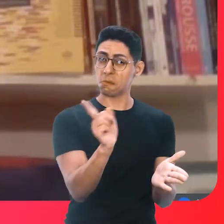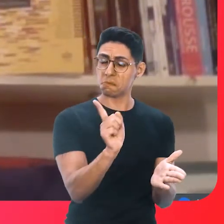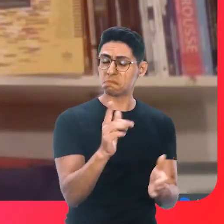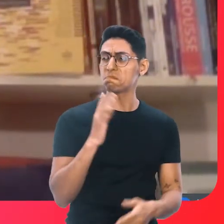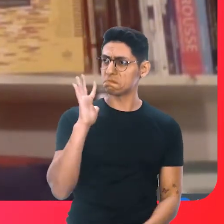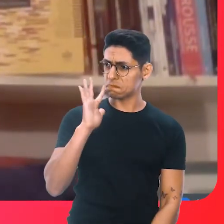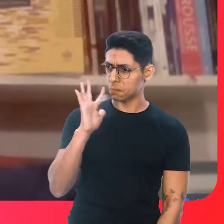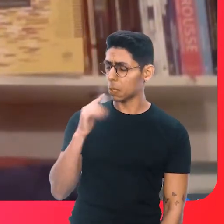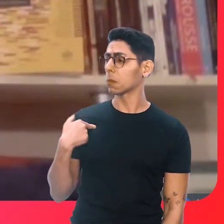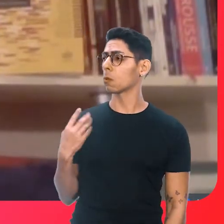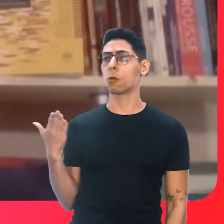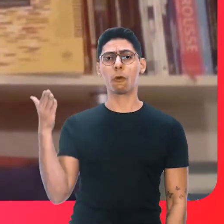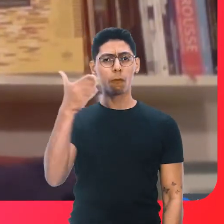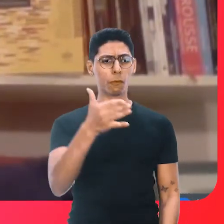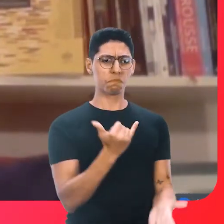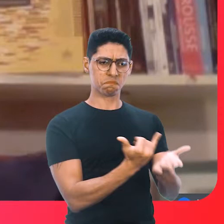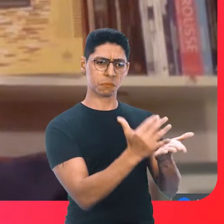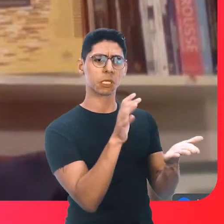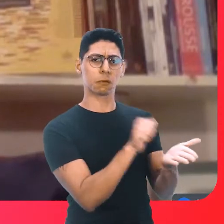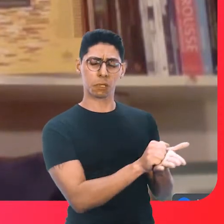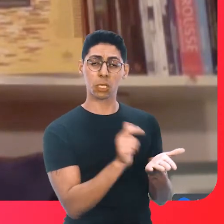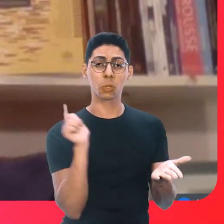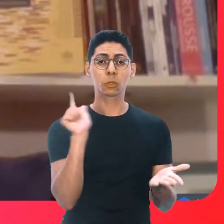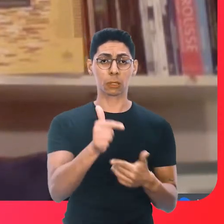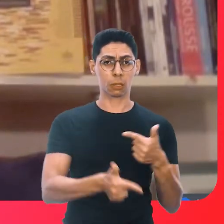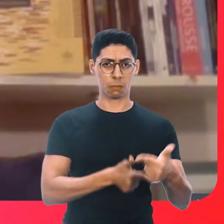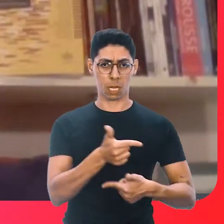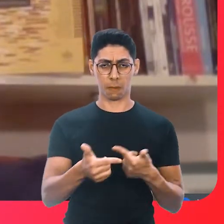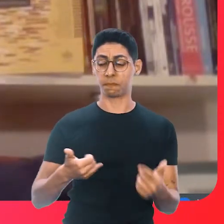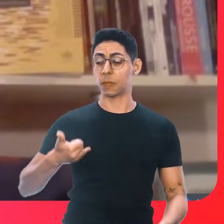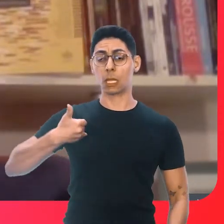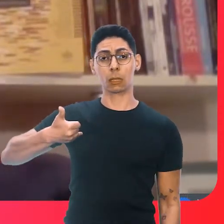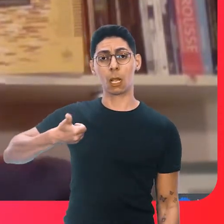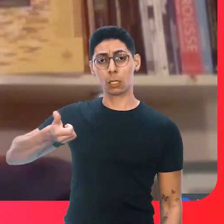lá, me inscrevi e consegui o emprego. Eu tinha, então, 19 anos.